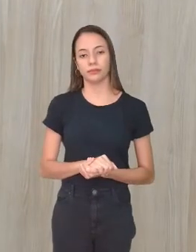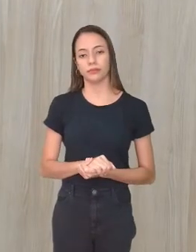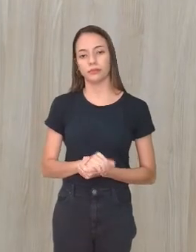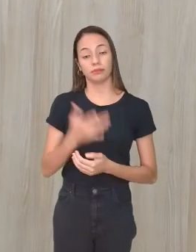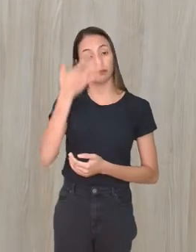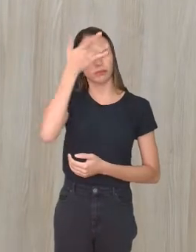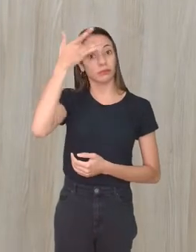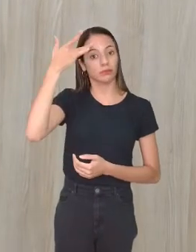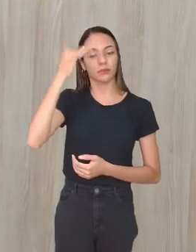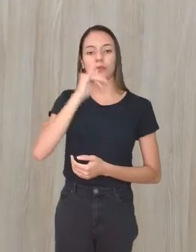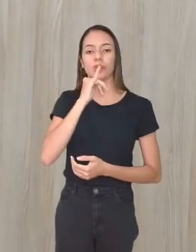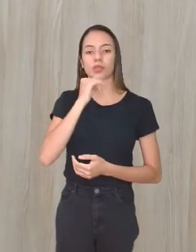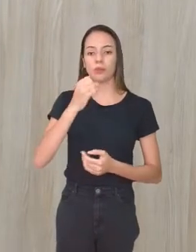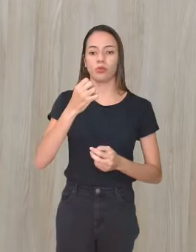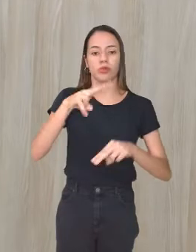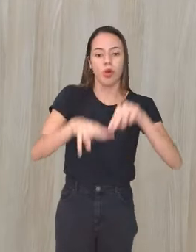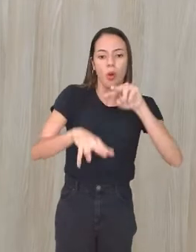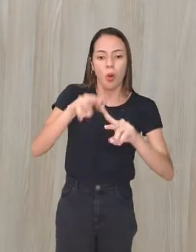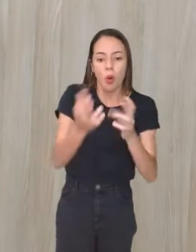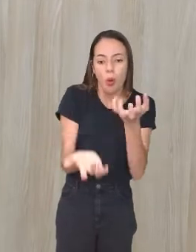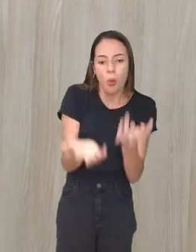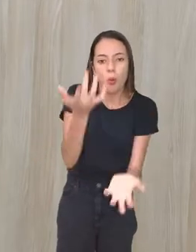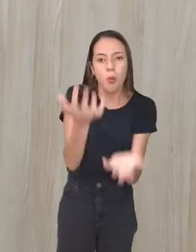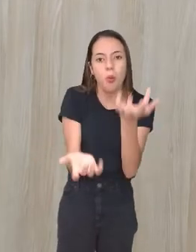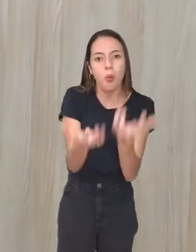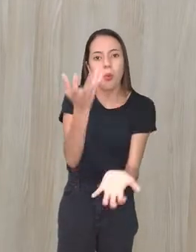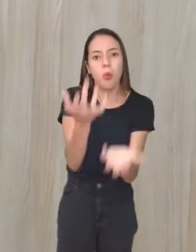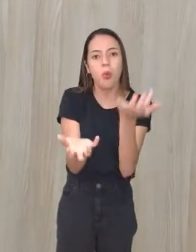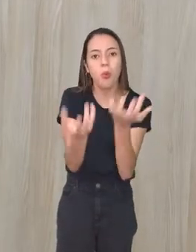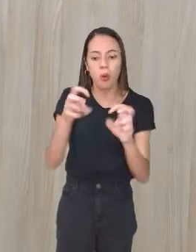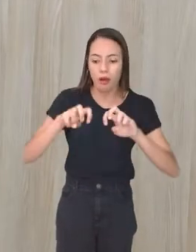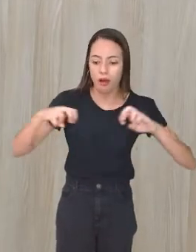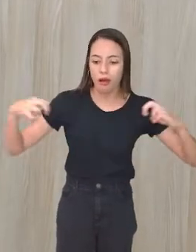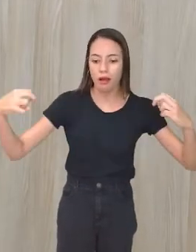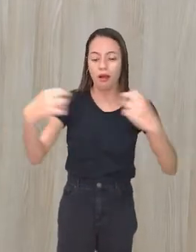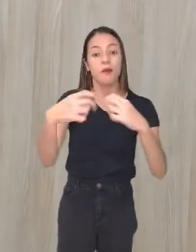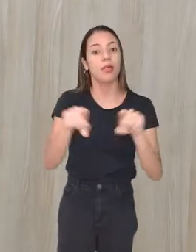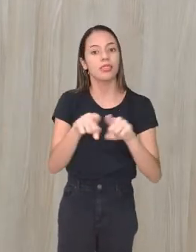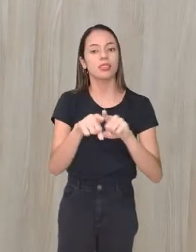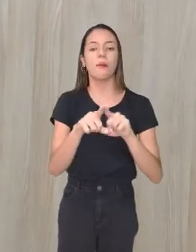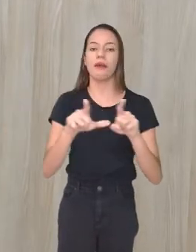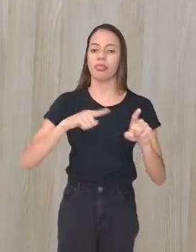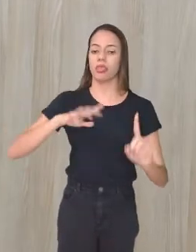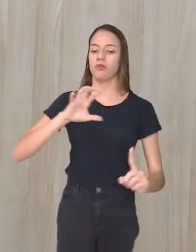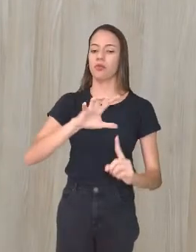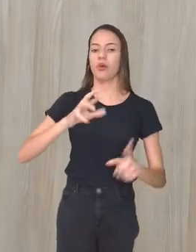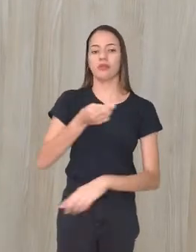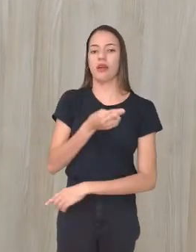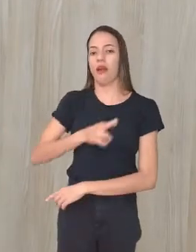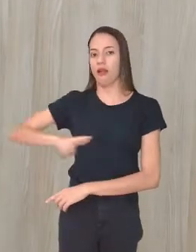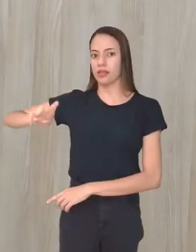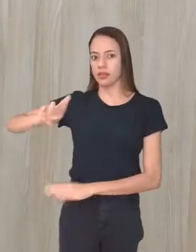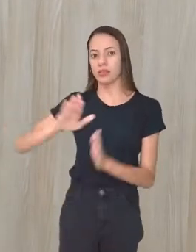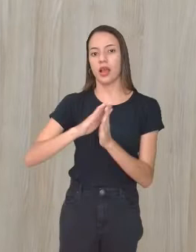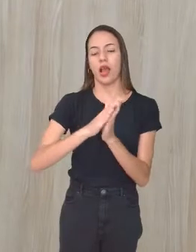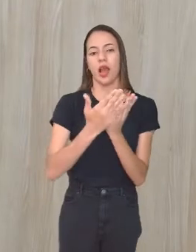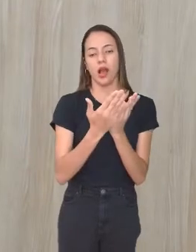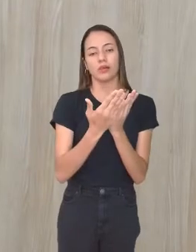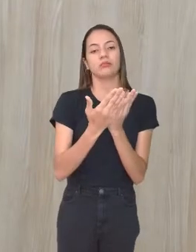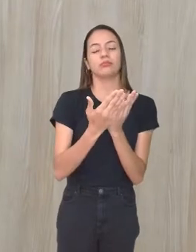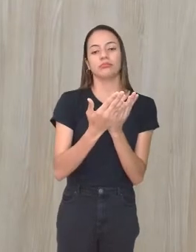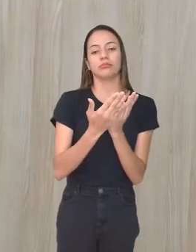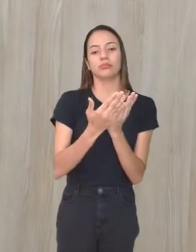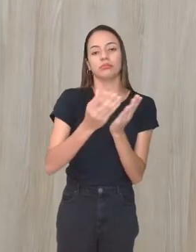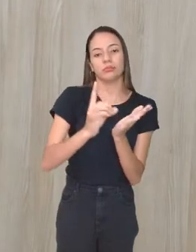pessoas faziam aquelas fogueiras, traziam também as questões religiosas, bíblicas, Mas a festa do São